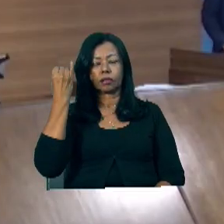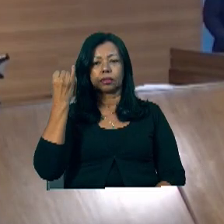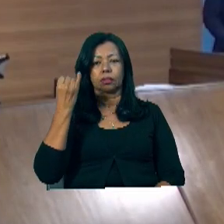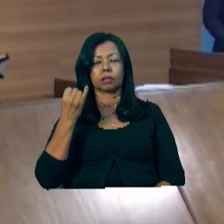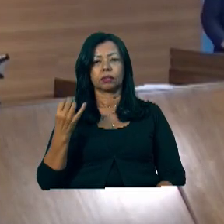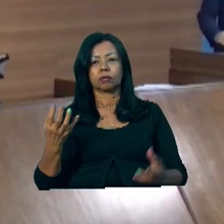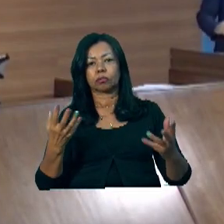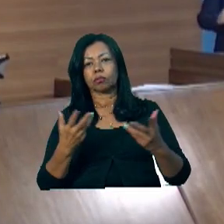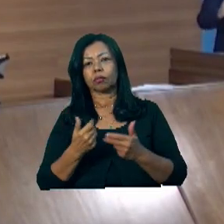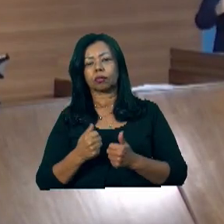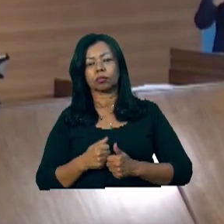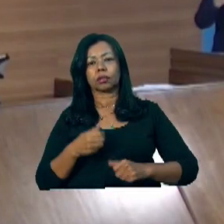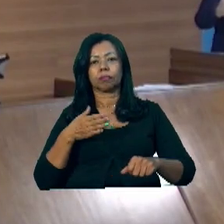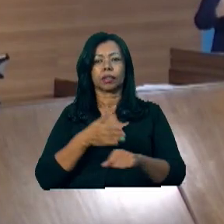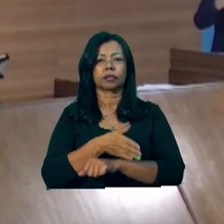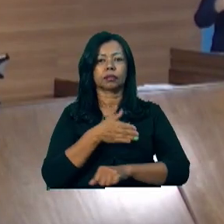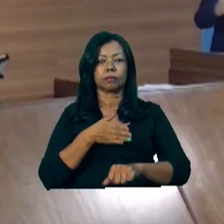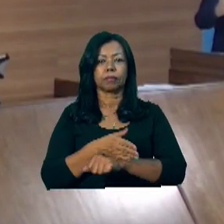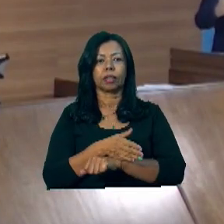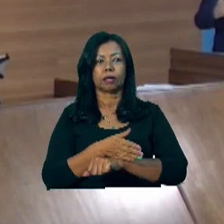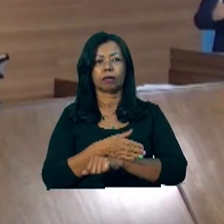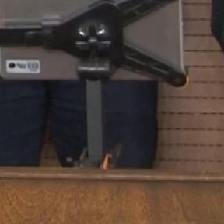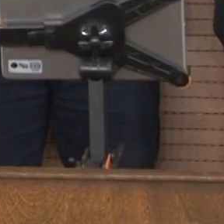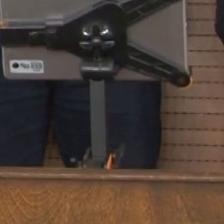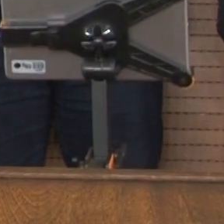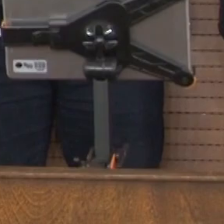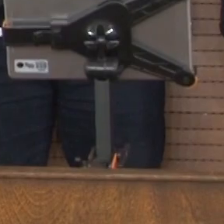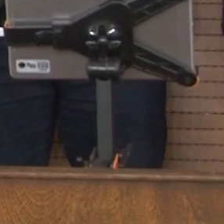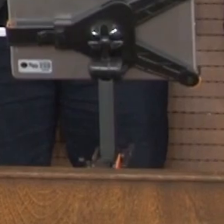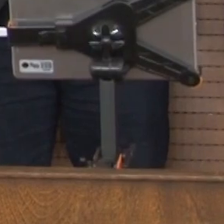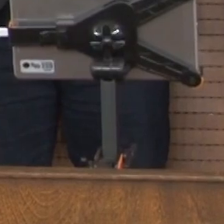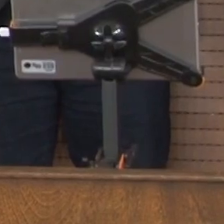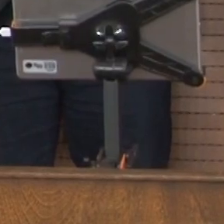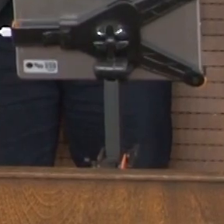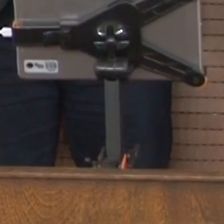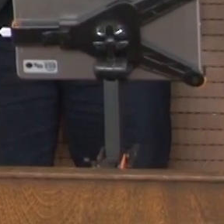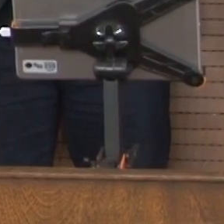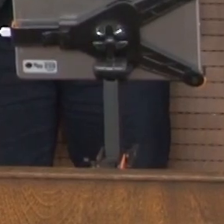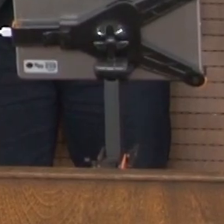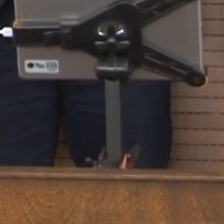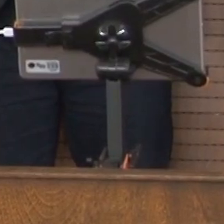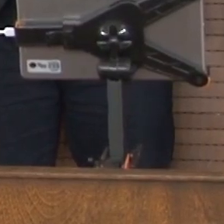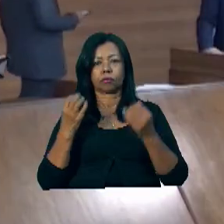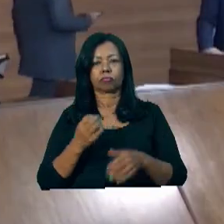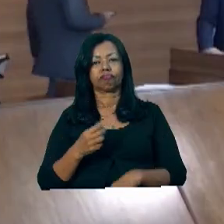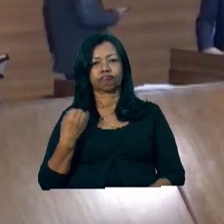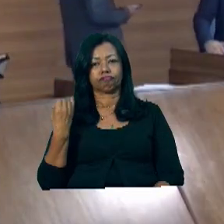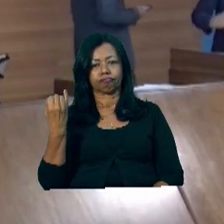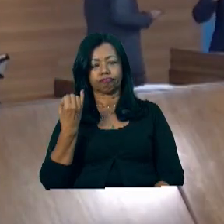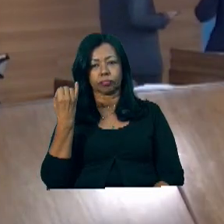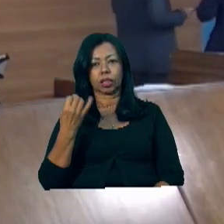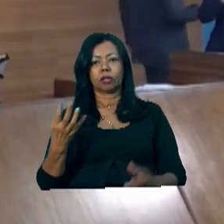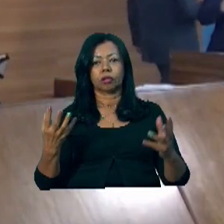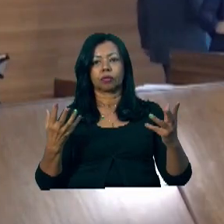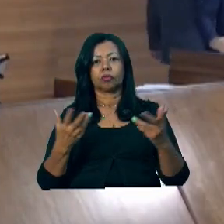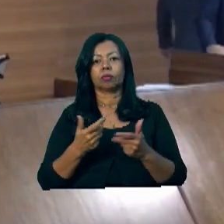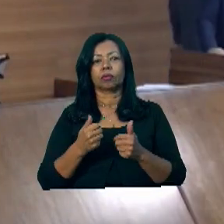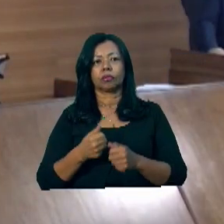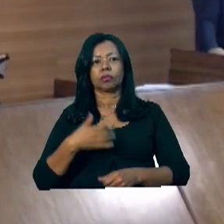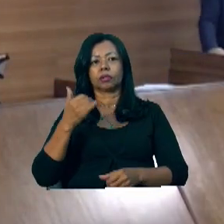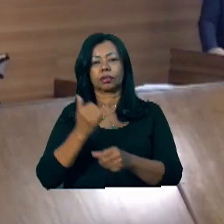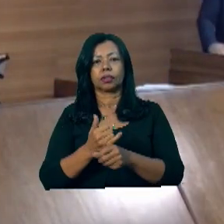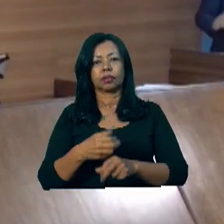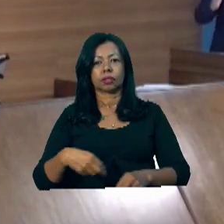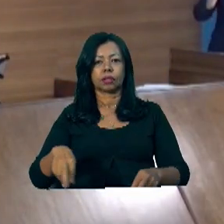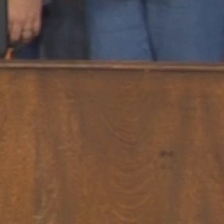de todos que se envolveram direto e indiretamente Para que acontecesse esse evento magnífico né todos os líderes aqui